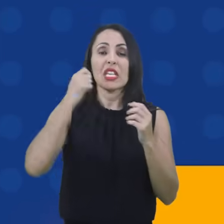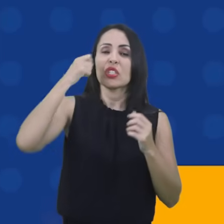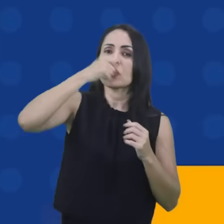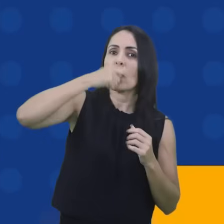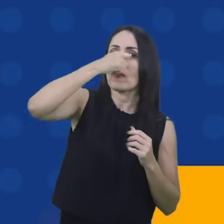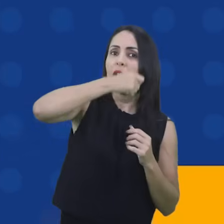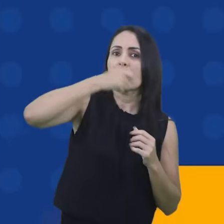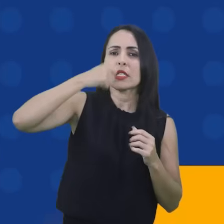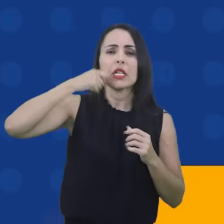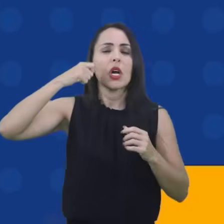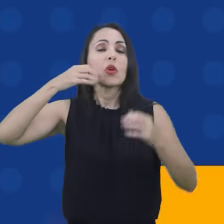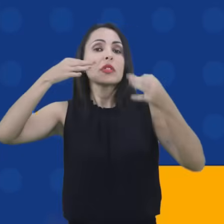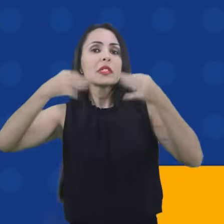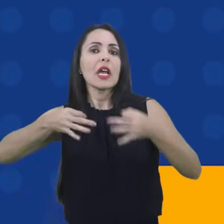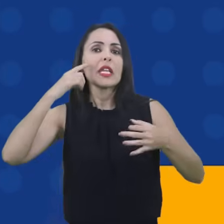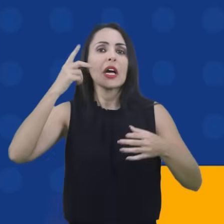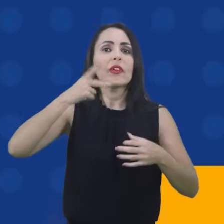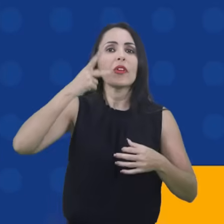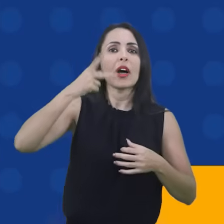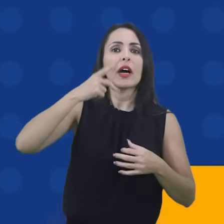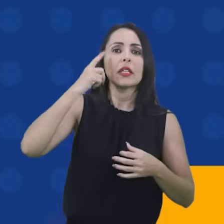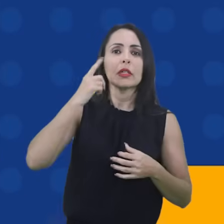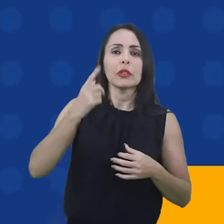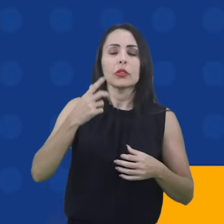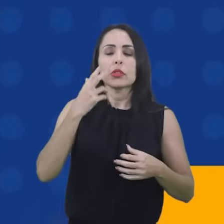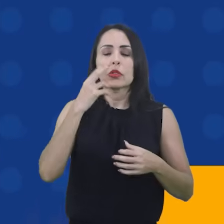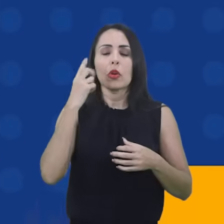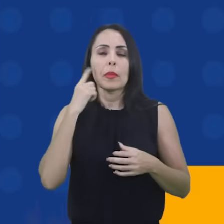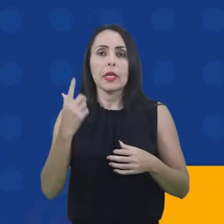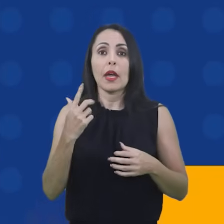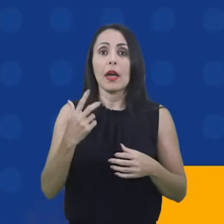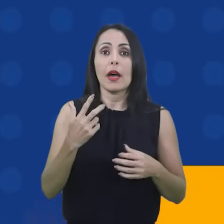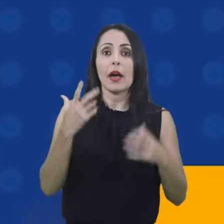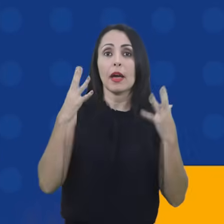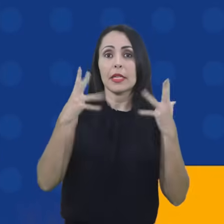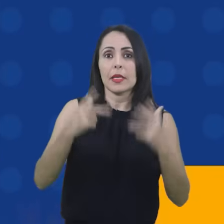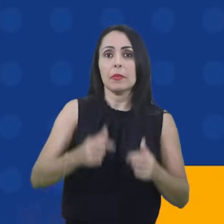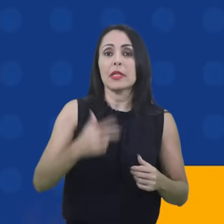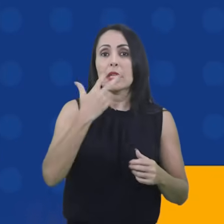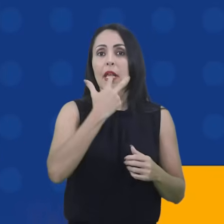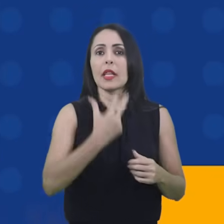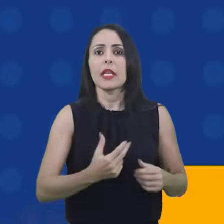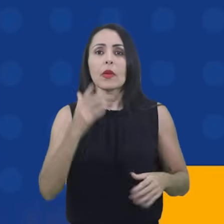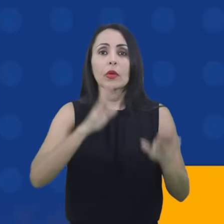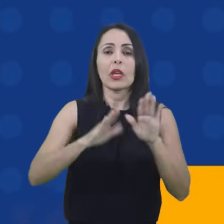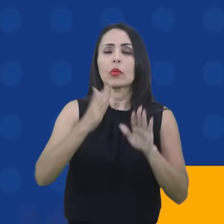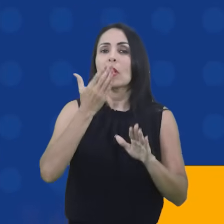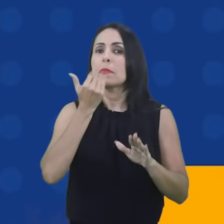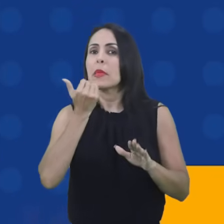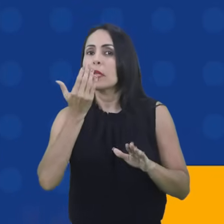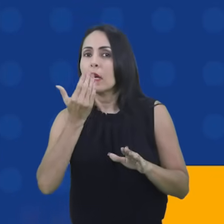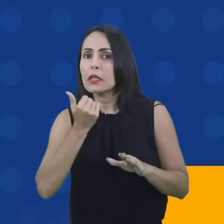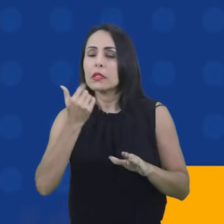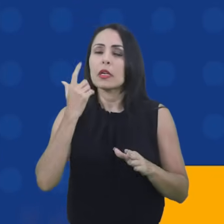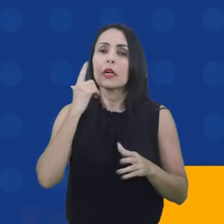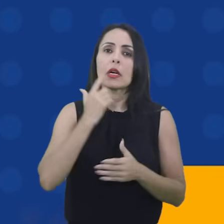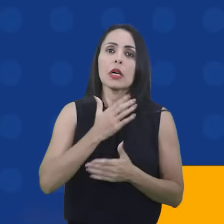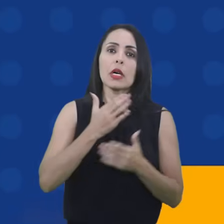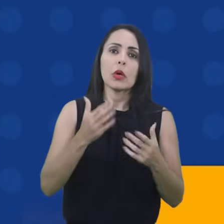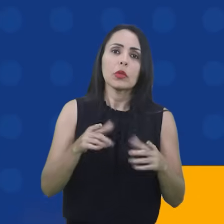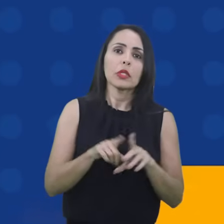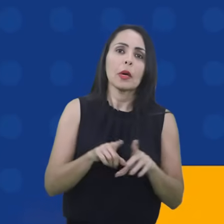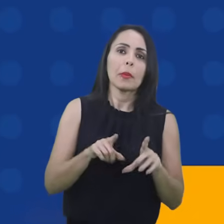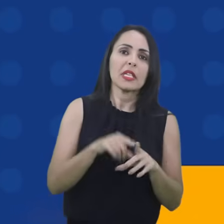escovação correta. Falamos sobre halitose, hálito, higiene da língua, né? Cuidados com a alimentação, alimentos que são